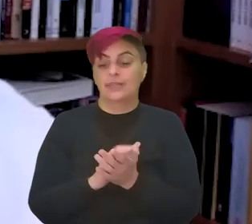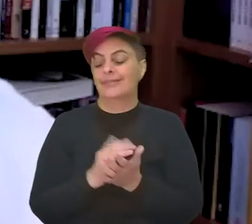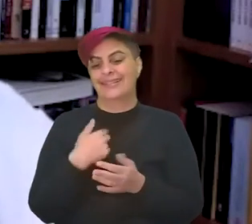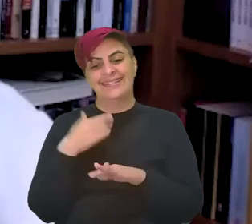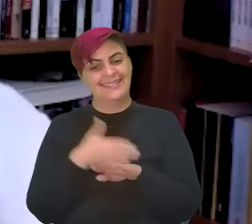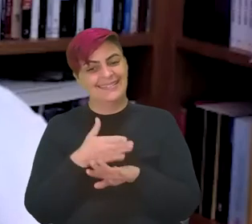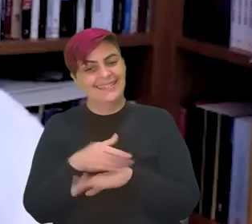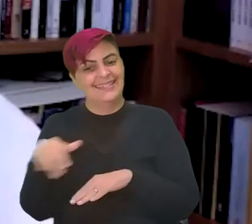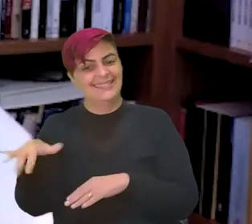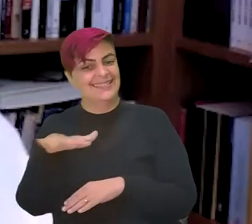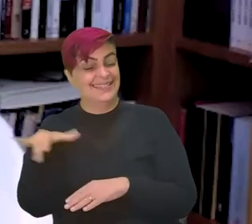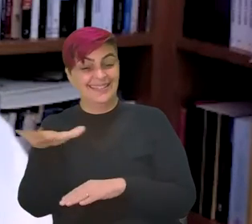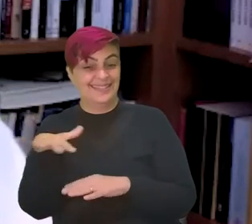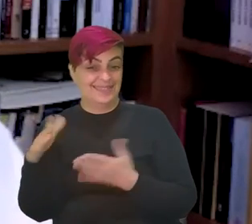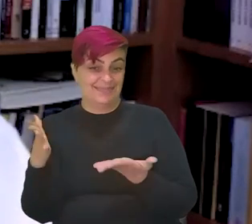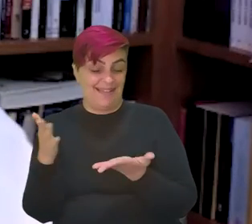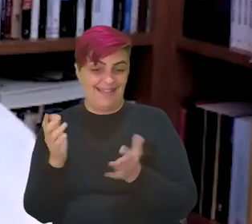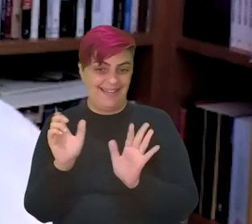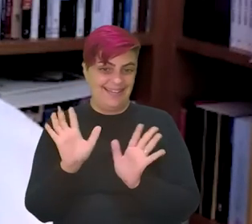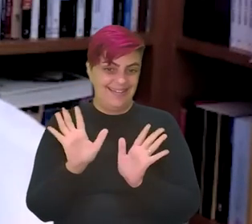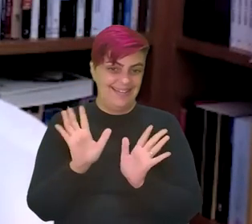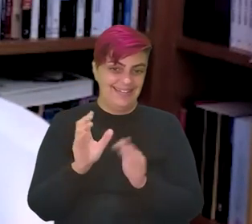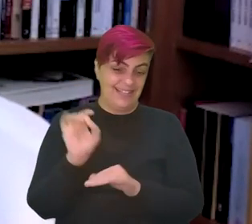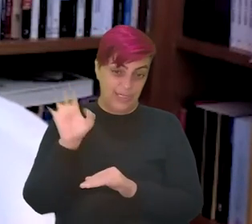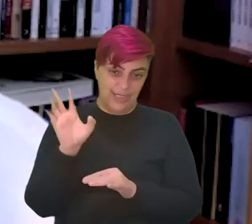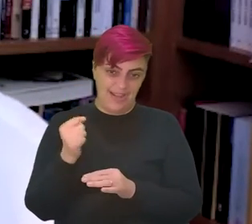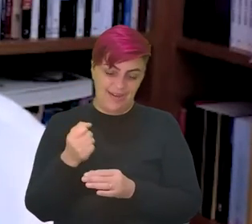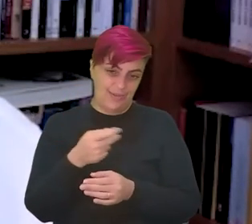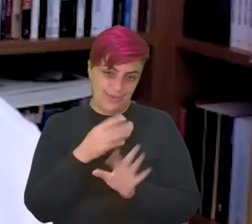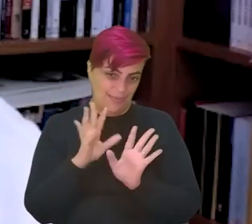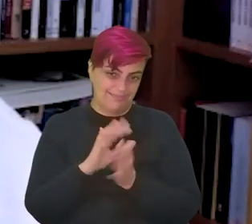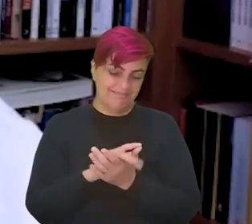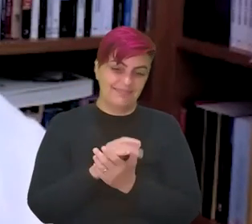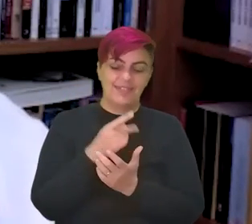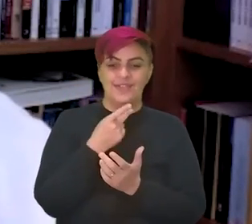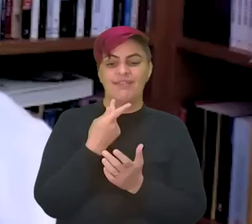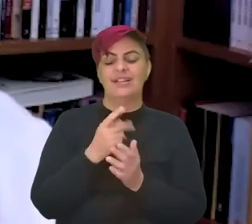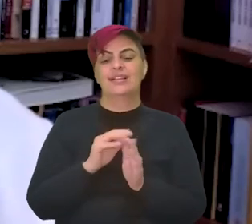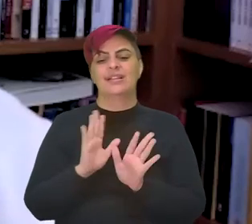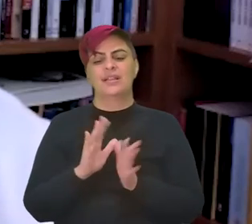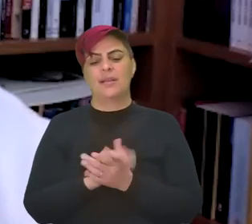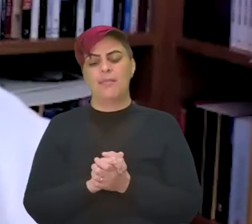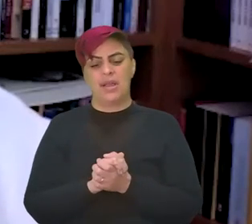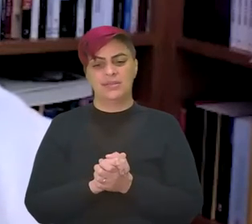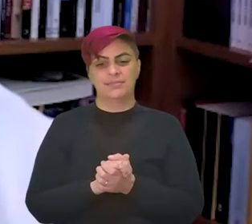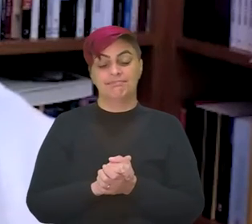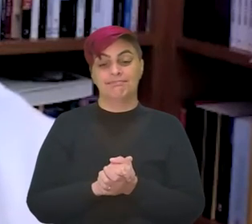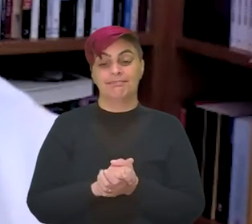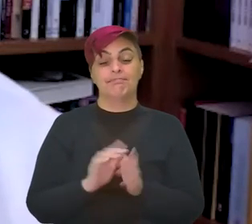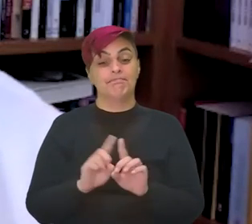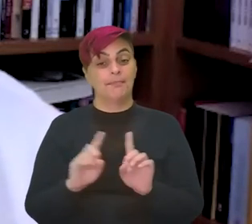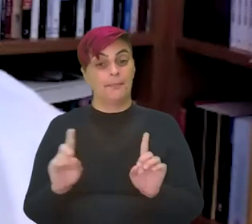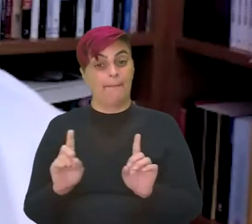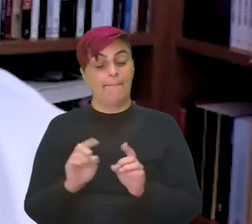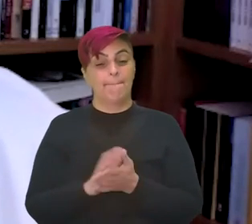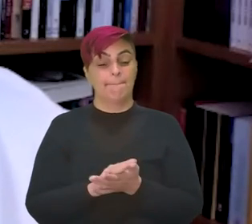Enfim, eu estou entrando numa área que eu não, só especulativo. Sim. Né? Mas Jardins de Coral,